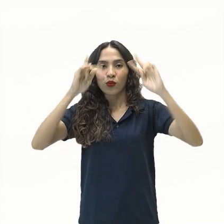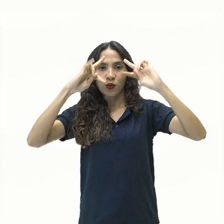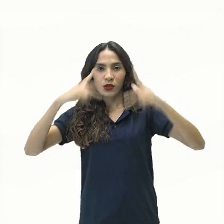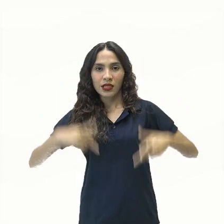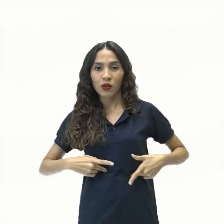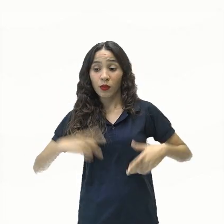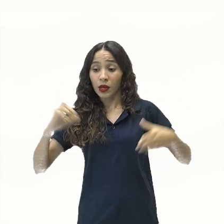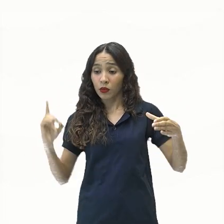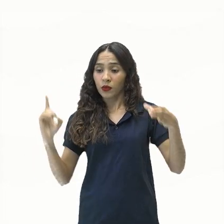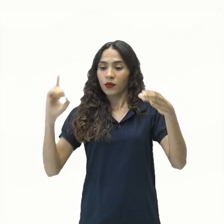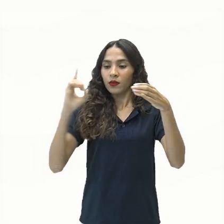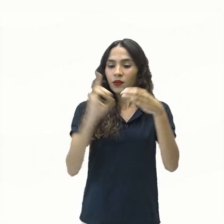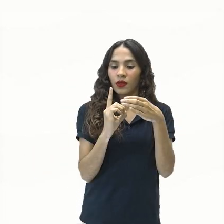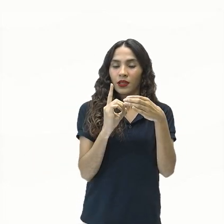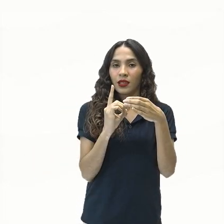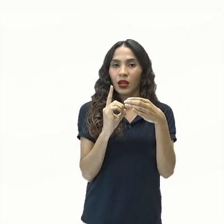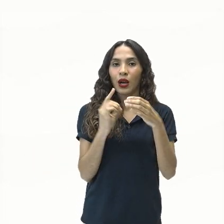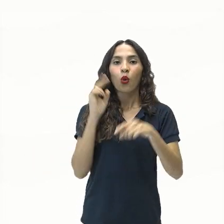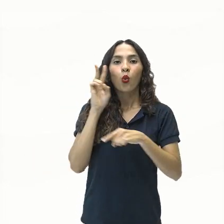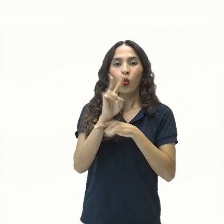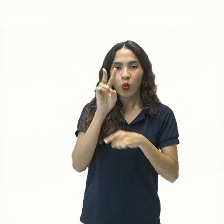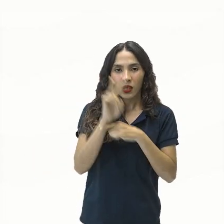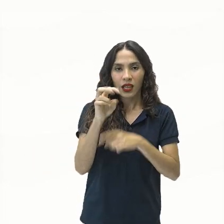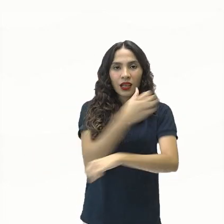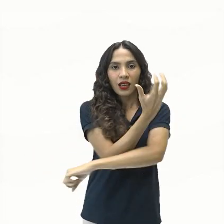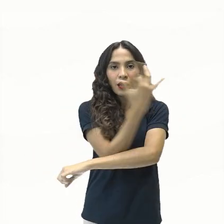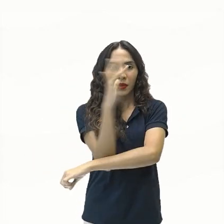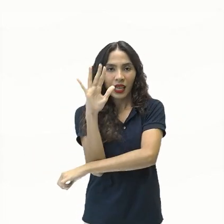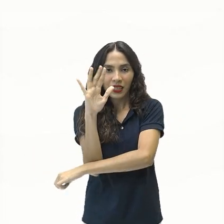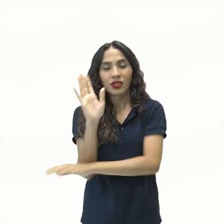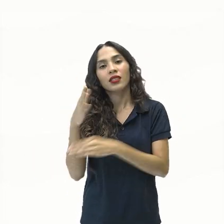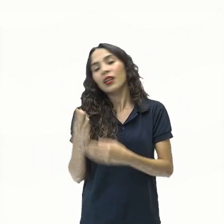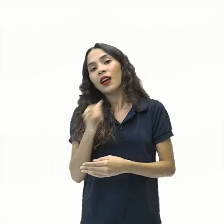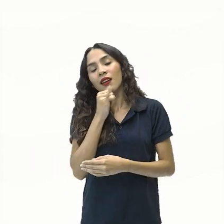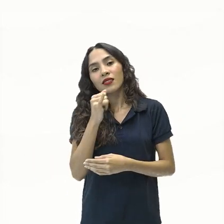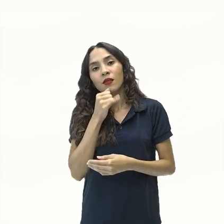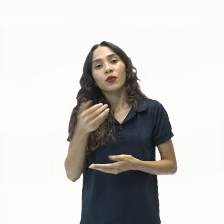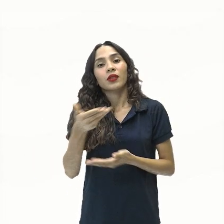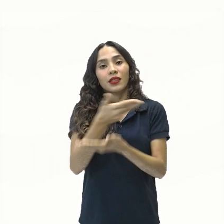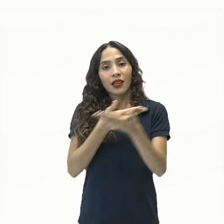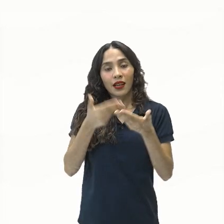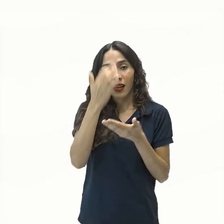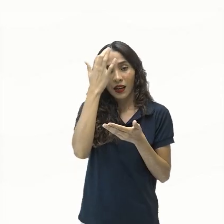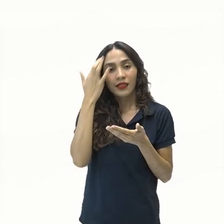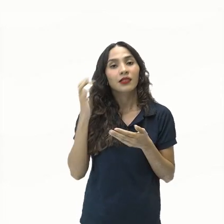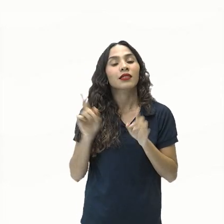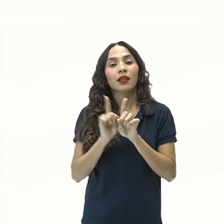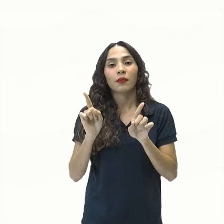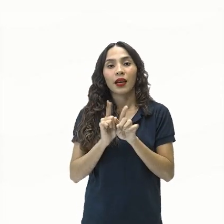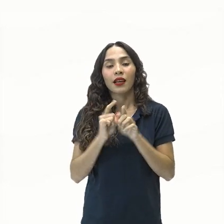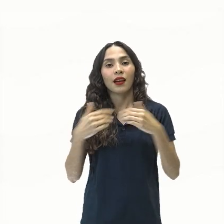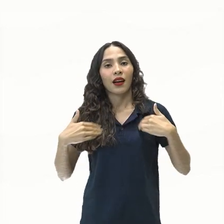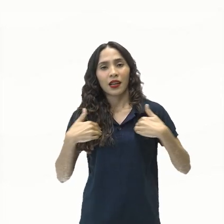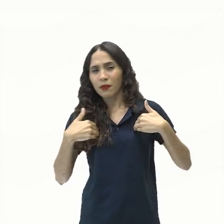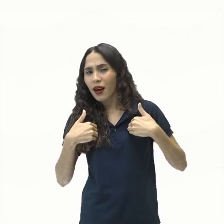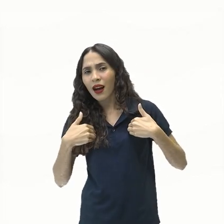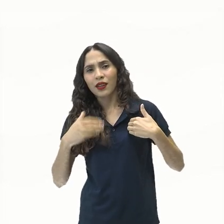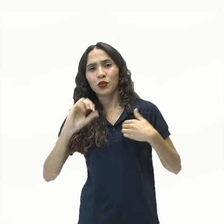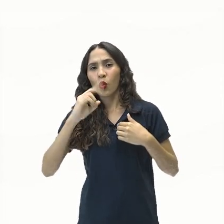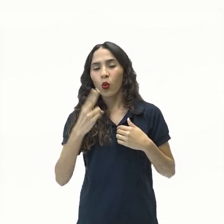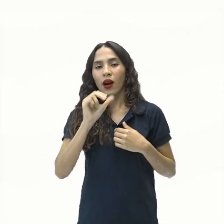se achar superior, né? Quando ele vai interagir ali tanto com os outros seres quanto com os